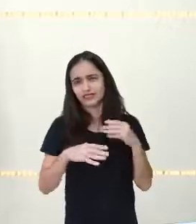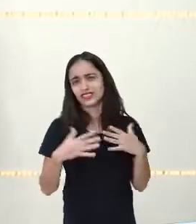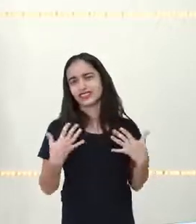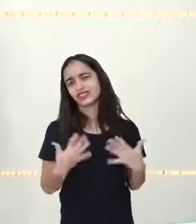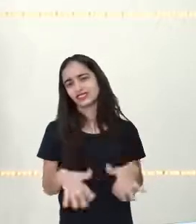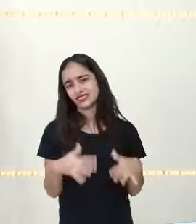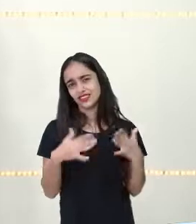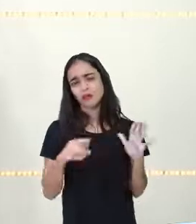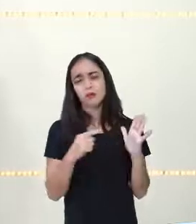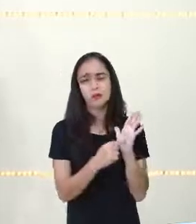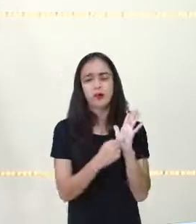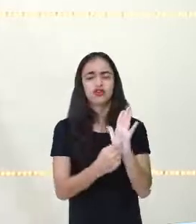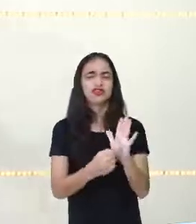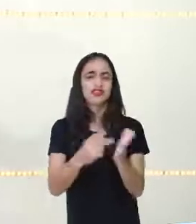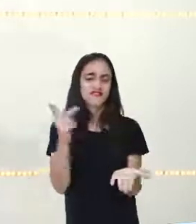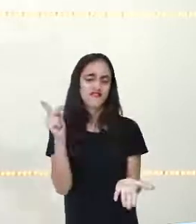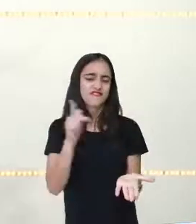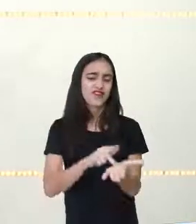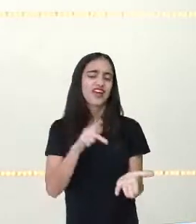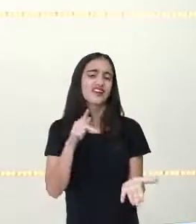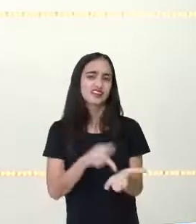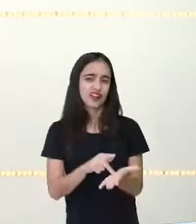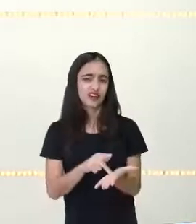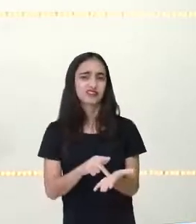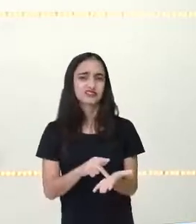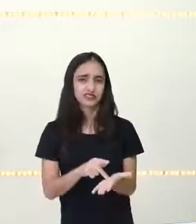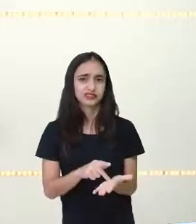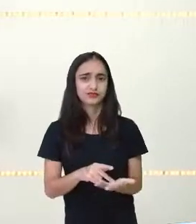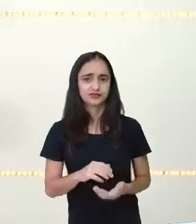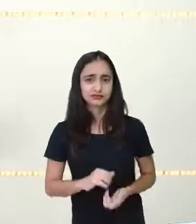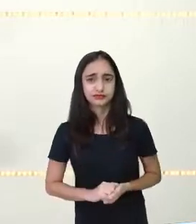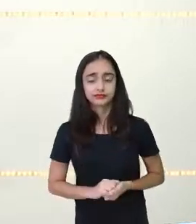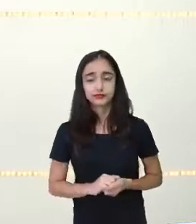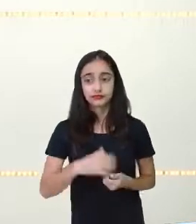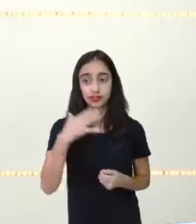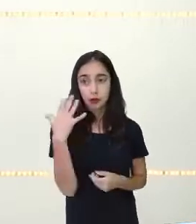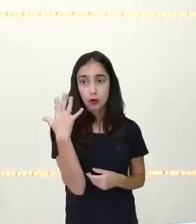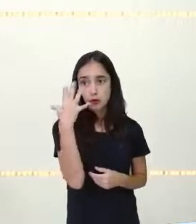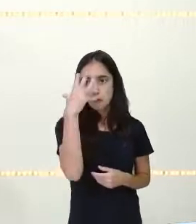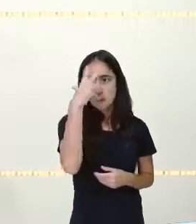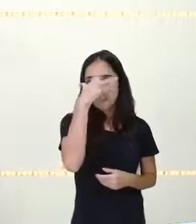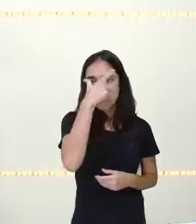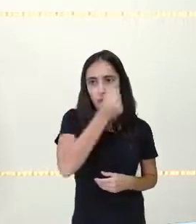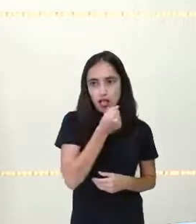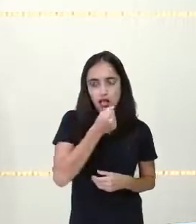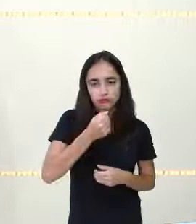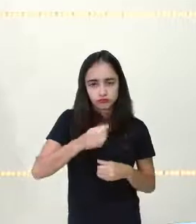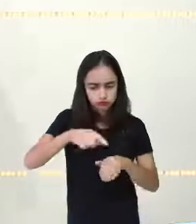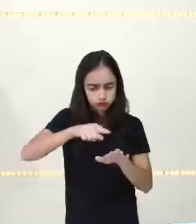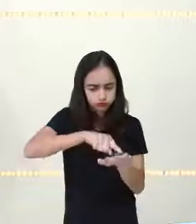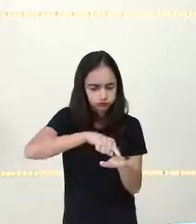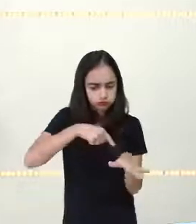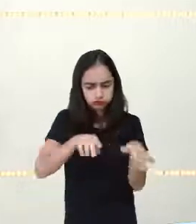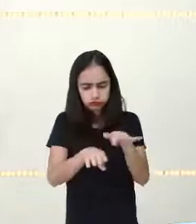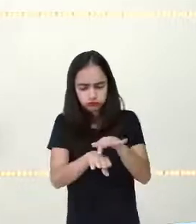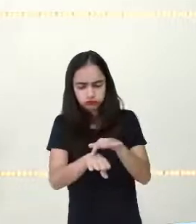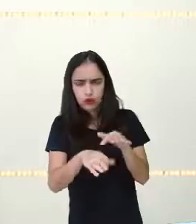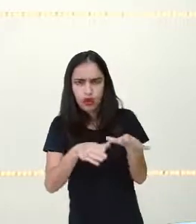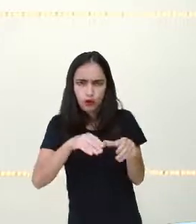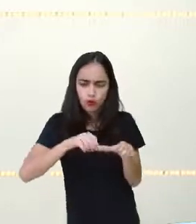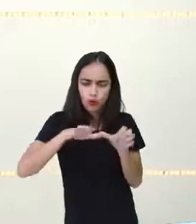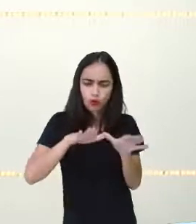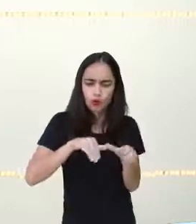Pelas penas não fazem belos pássaros Olha que tipo de texto é